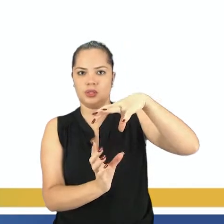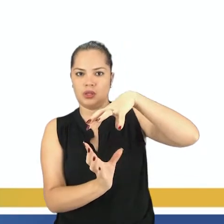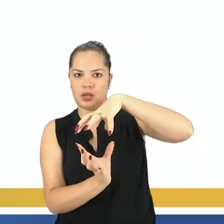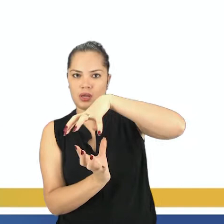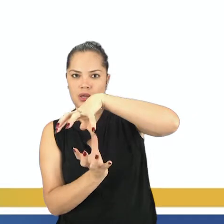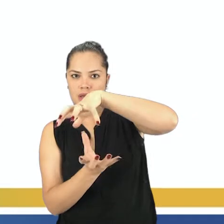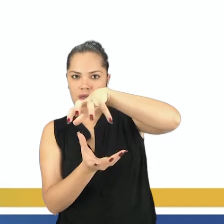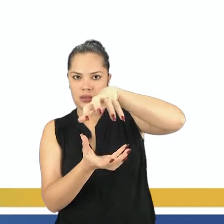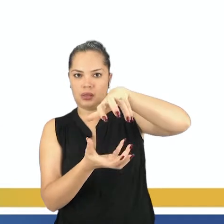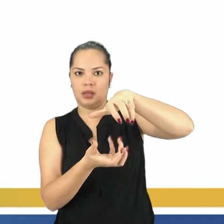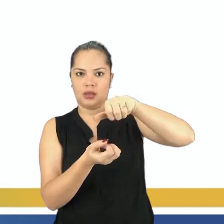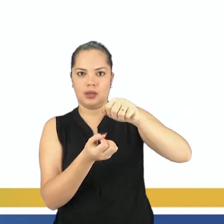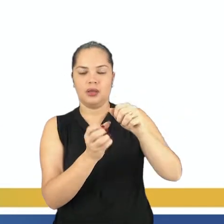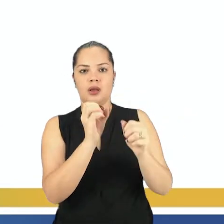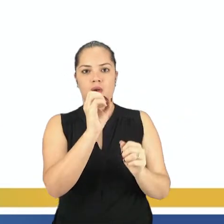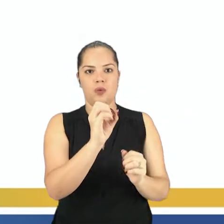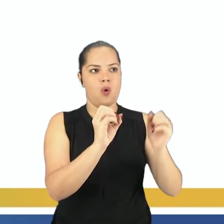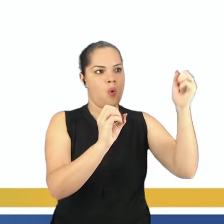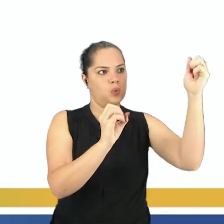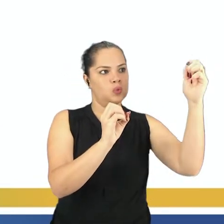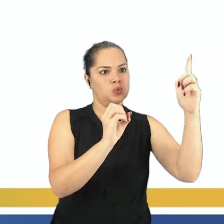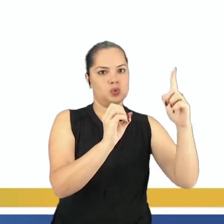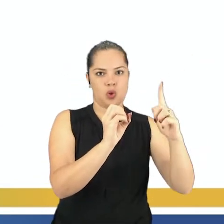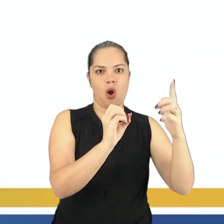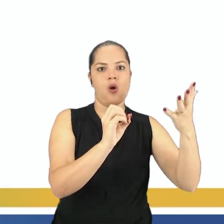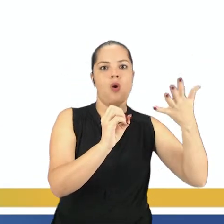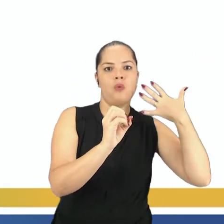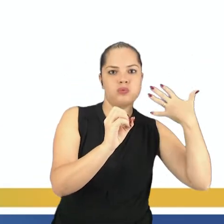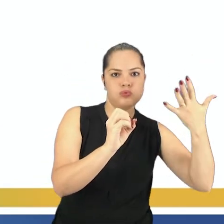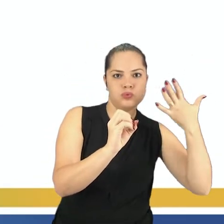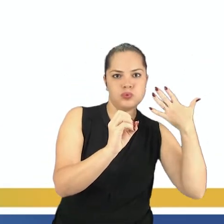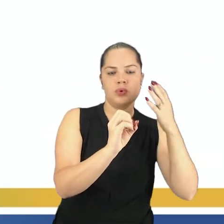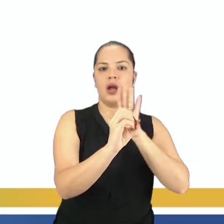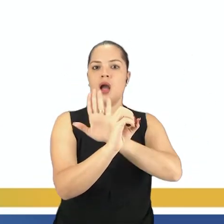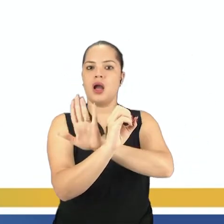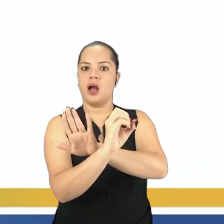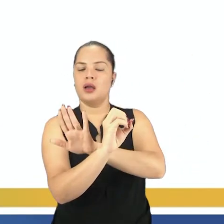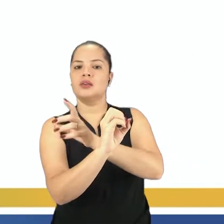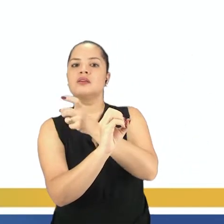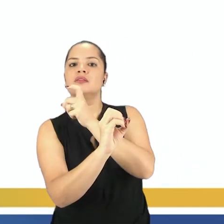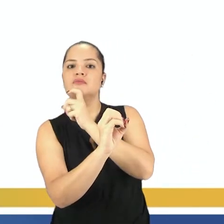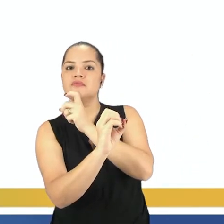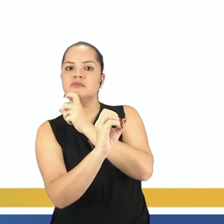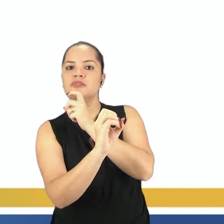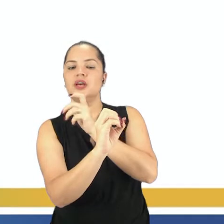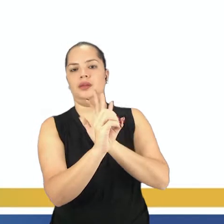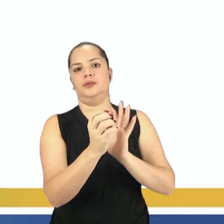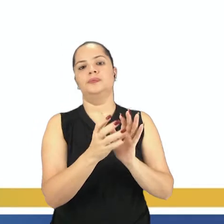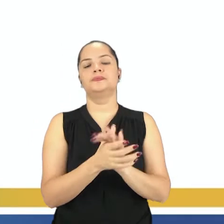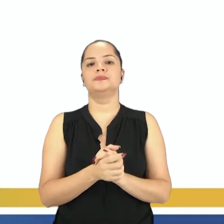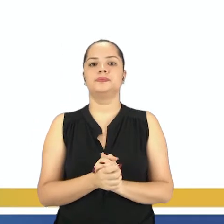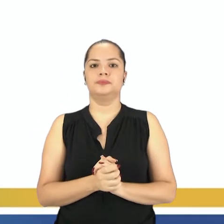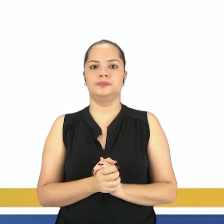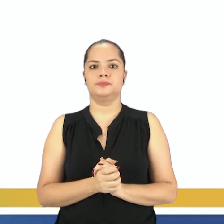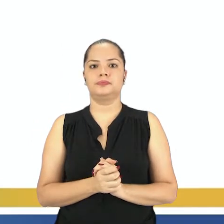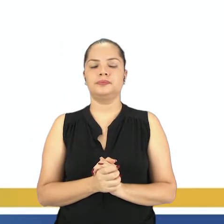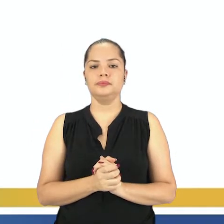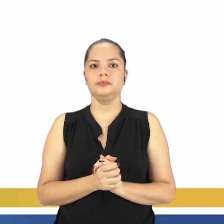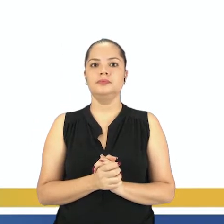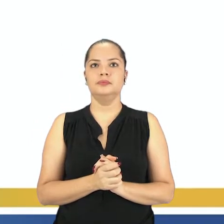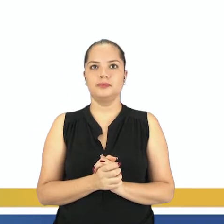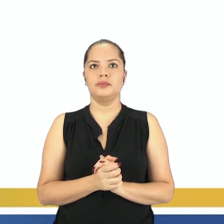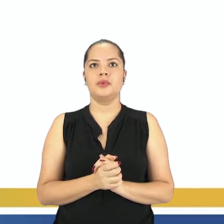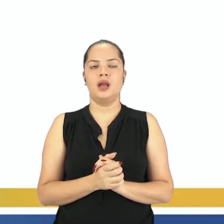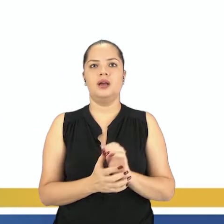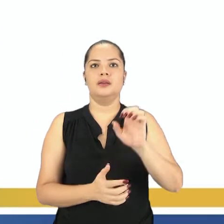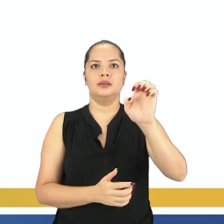um dos hemisférios vai receber mais energia do que o outro. E aí ele vai estar no verão e o seu oposto vai estar no inverno. O equinócio.